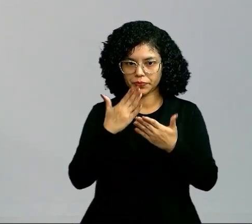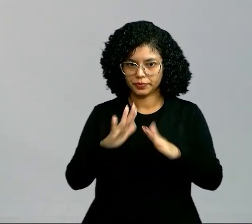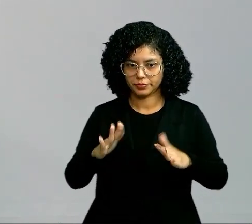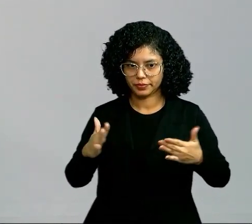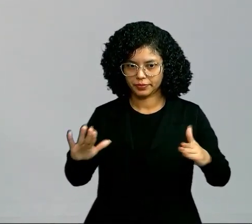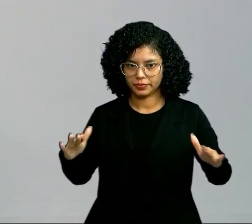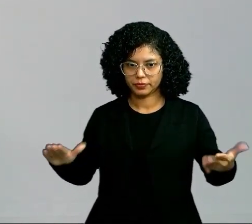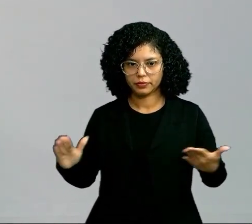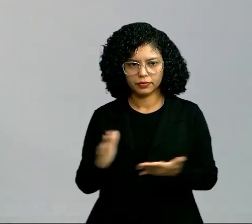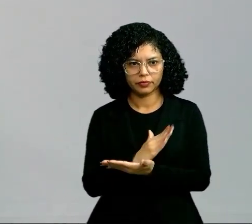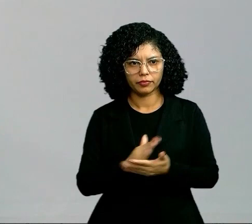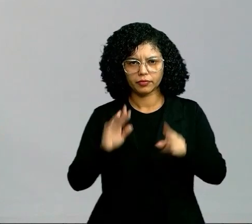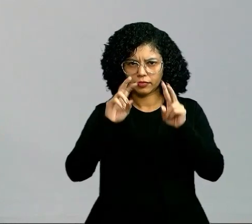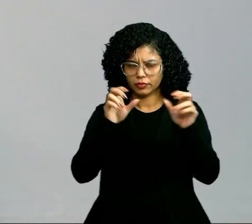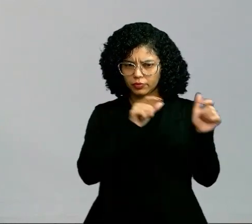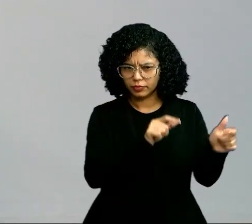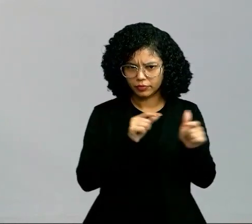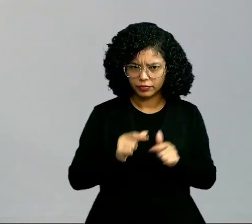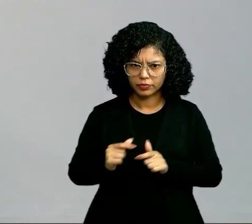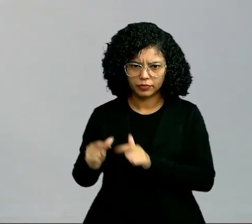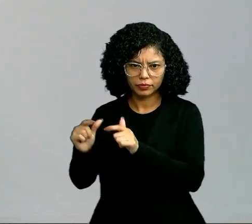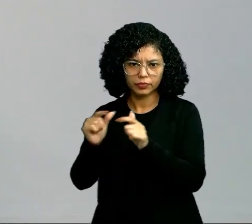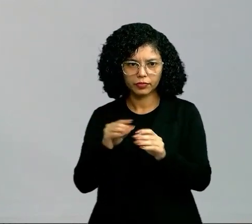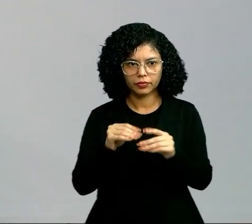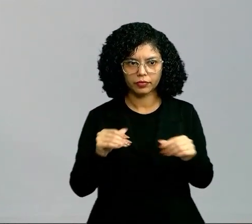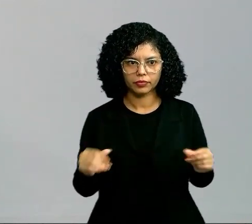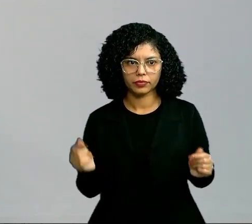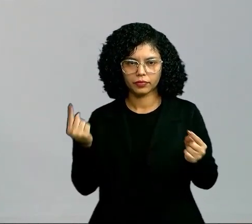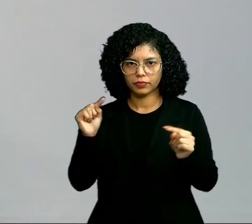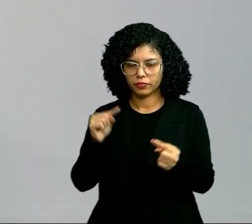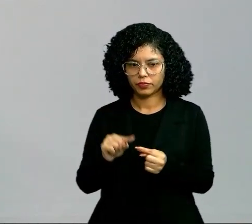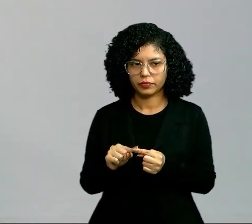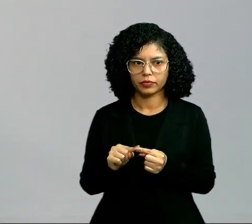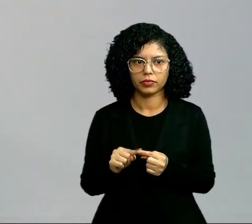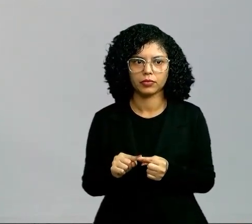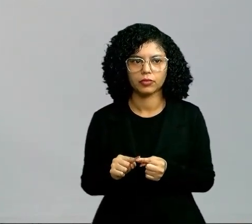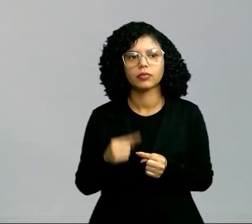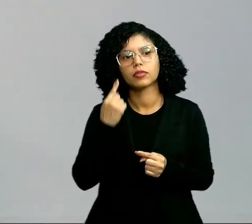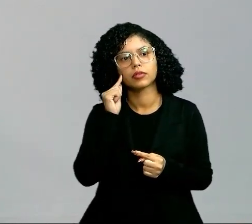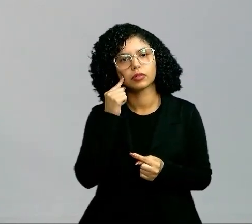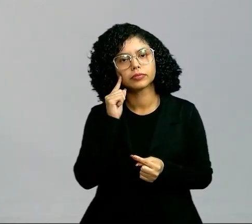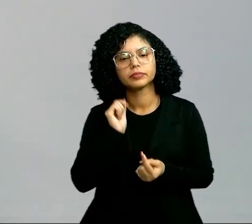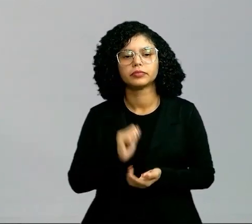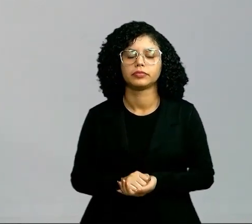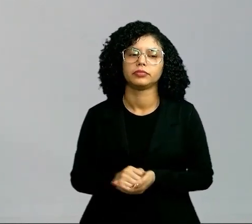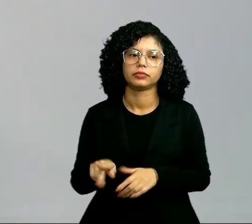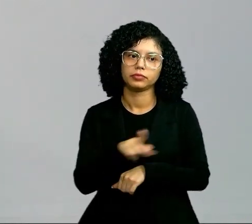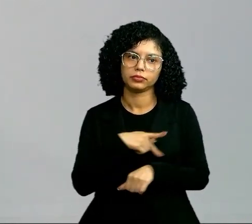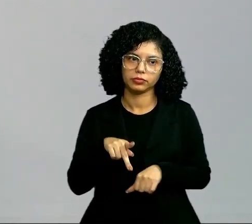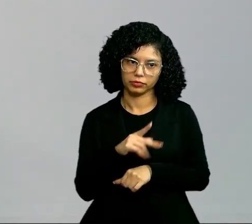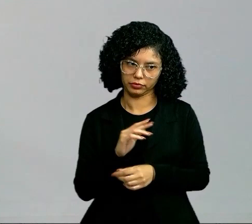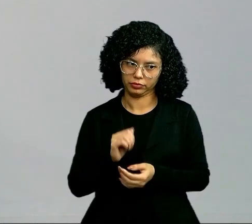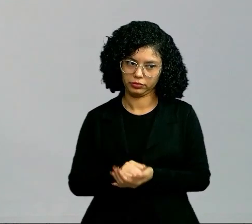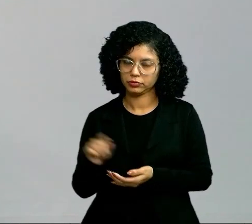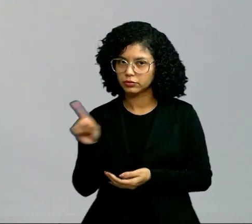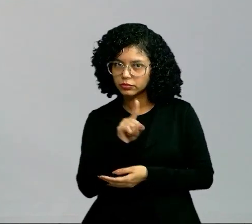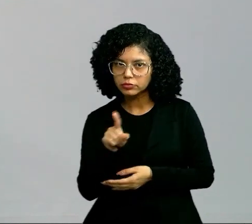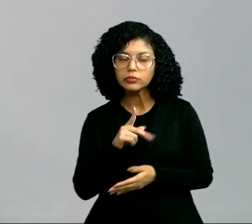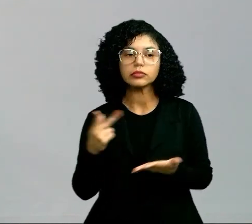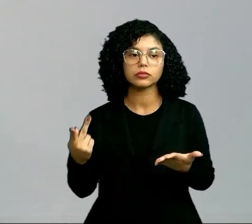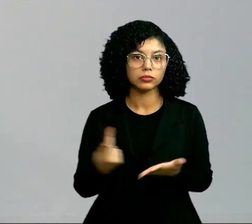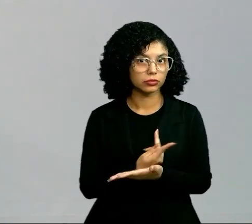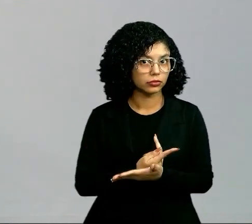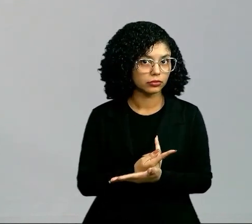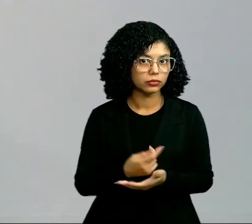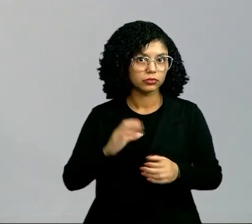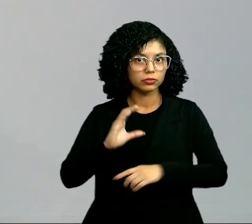e alguns territórios que estão próximos a esse mar, tá? Por favor, tem gente que pensa que o Caribe é um país. Não cometam esse